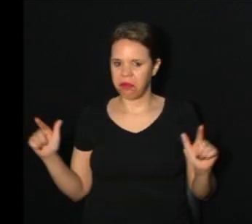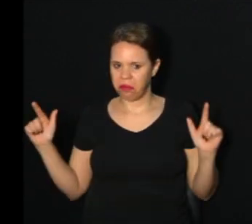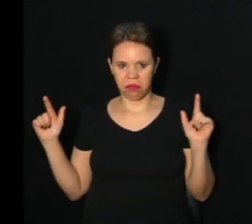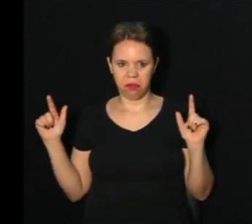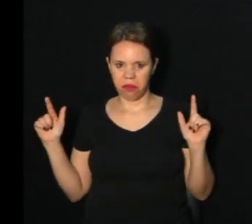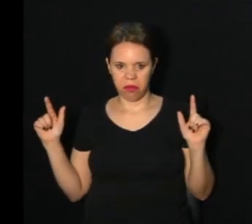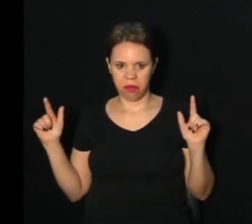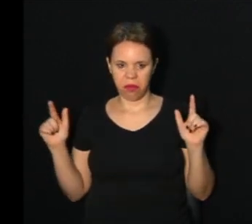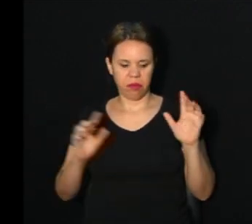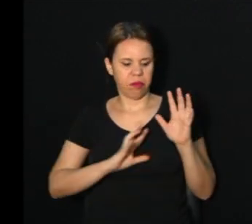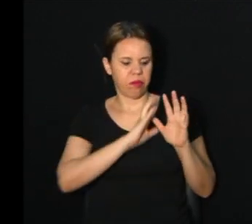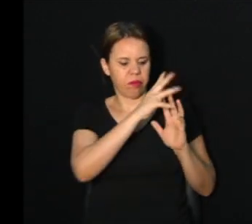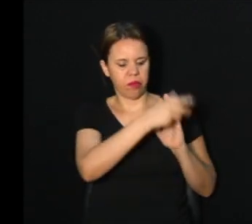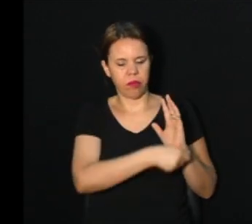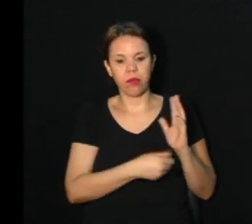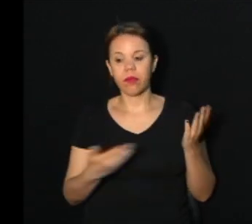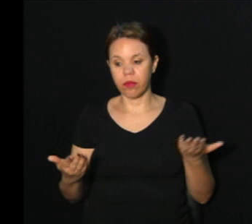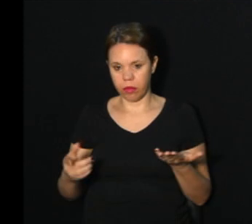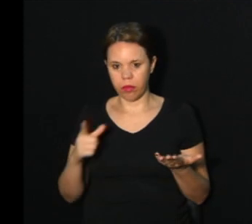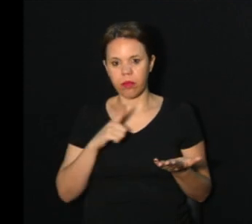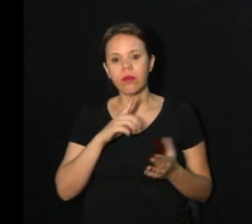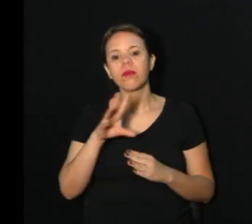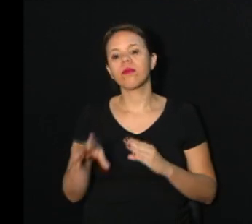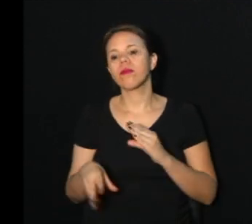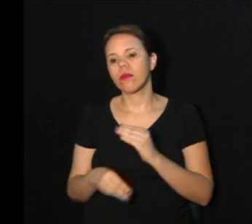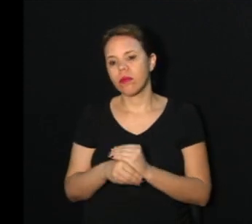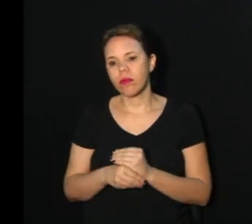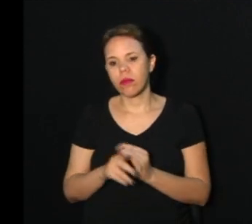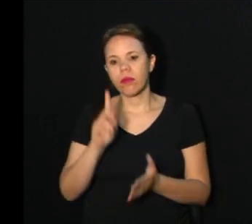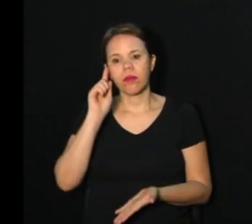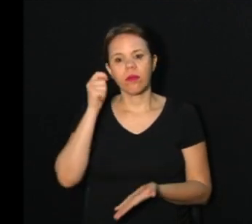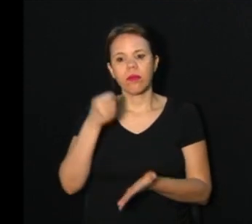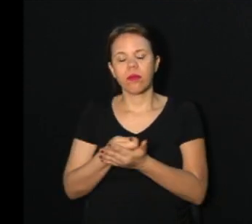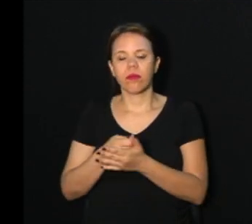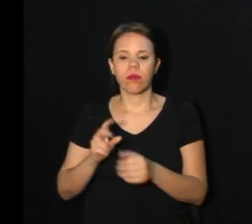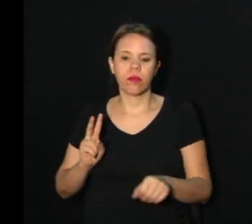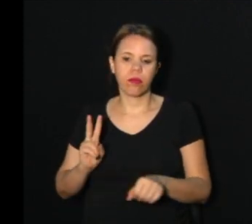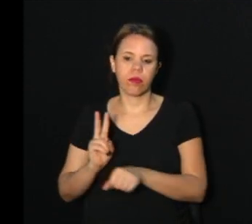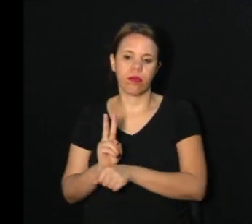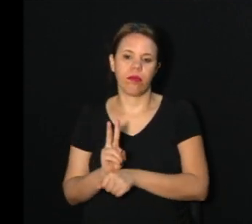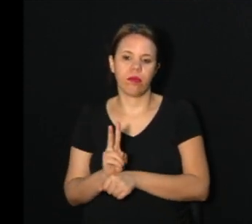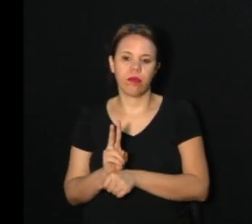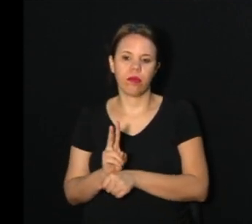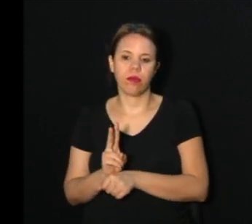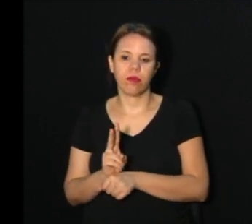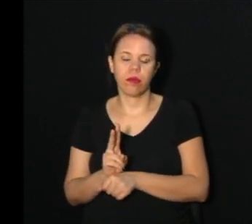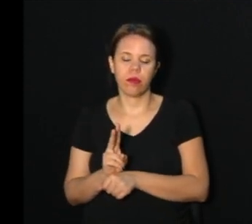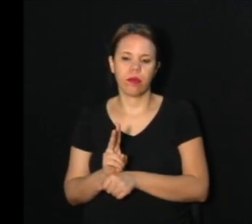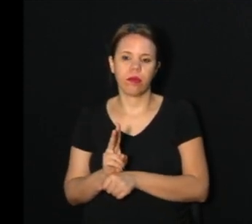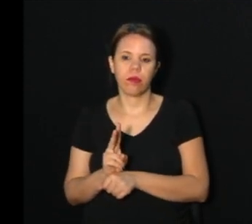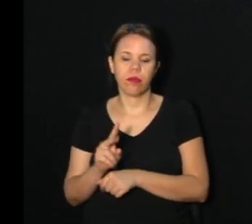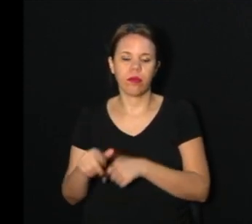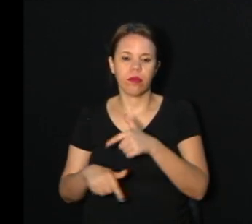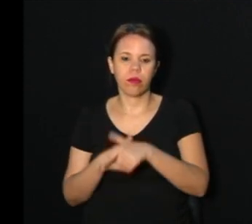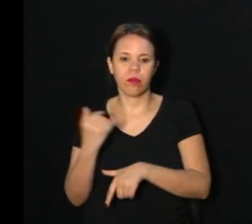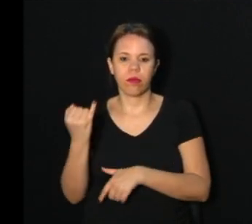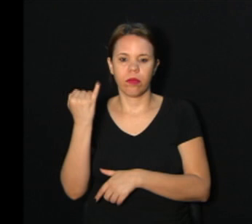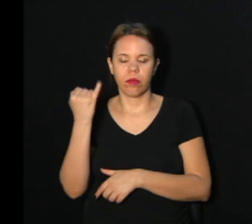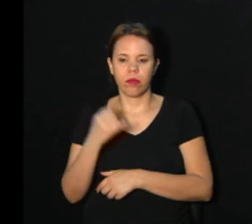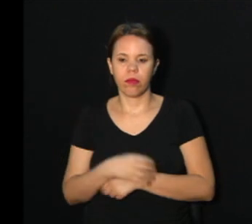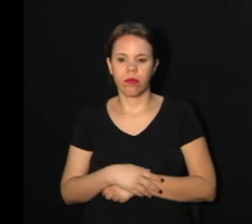como o meio ambiente, hoje a gente tem que incorporar e garantir a proteção deste ramo do direito tão